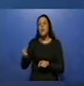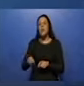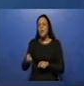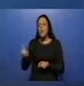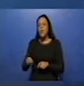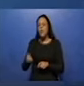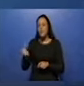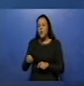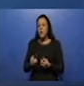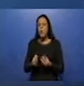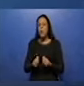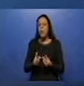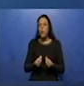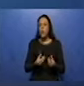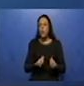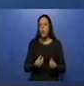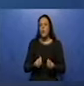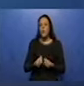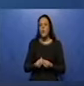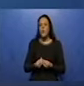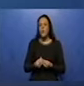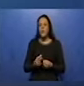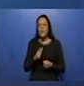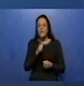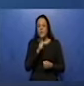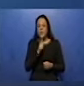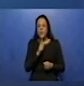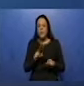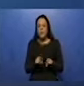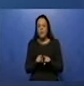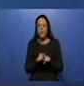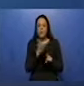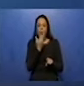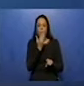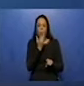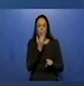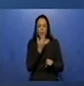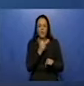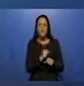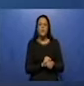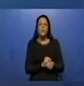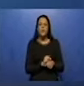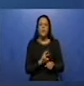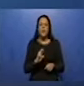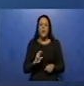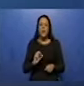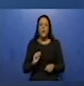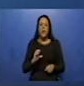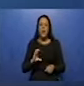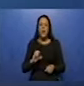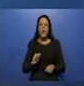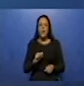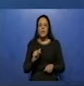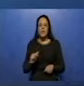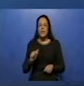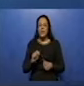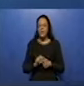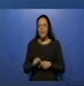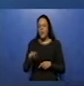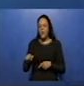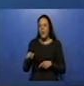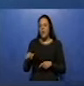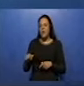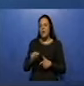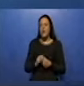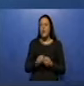a utilização desse tipo de pecuária. Esse tipo de criação, ele é conhecido como